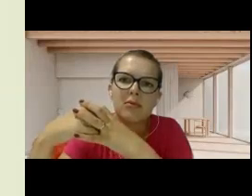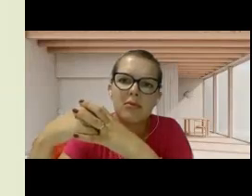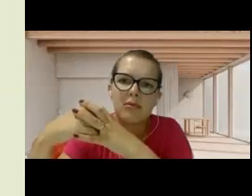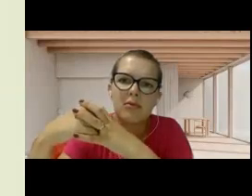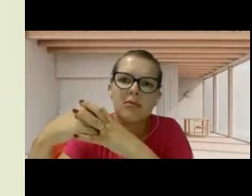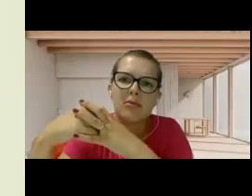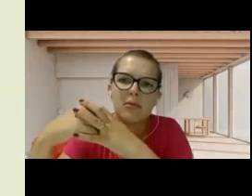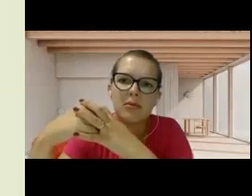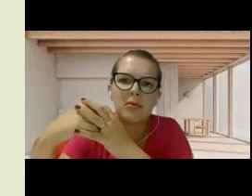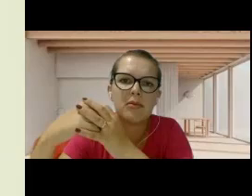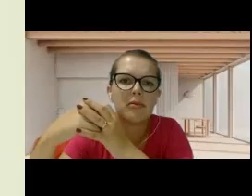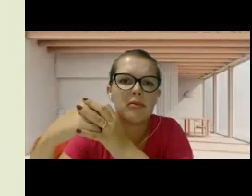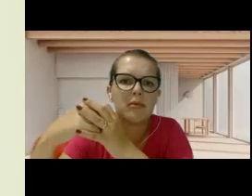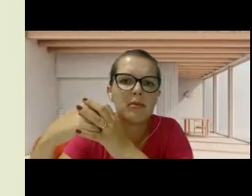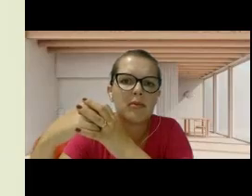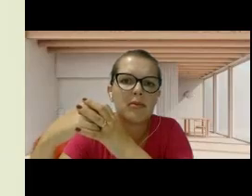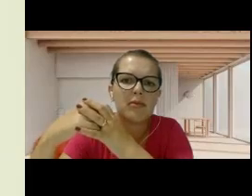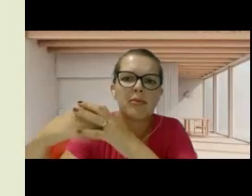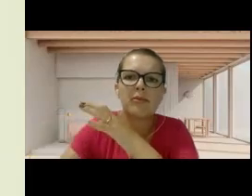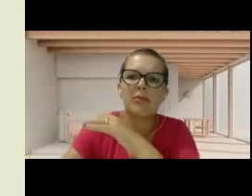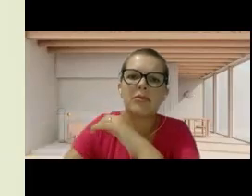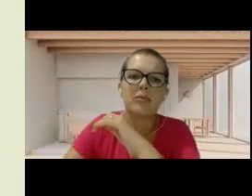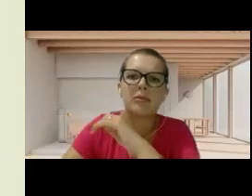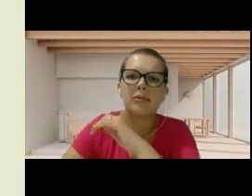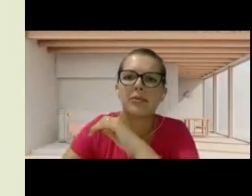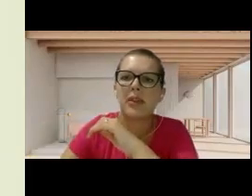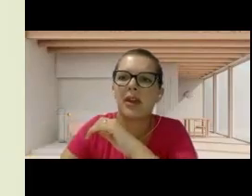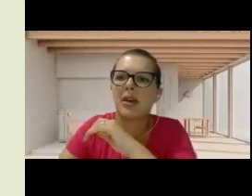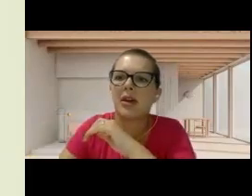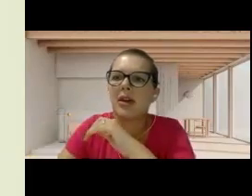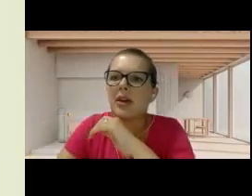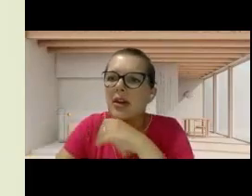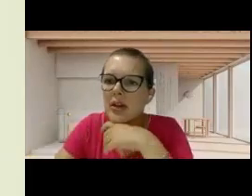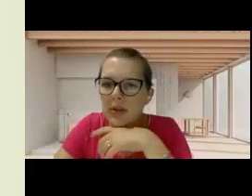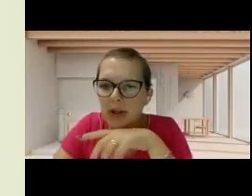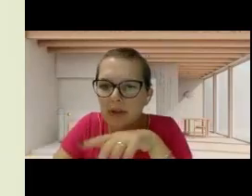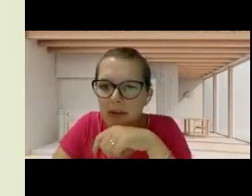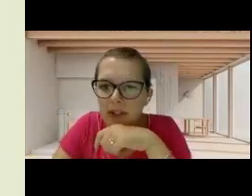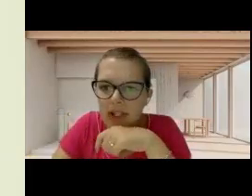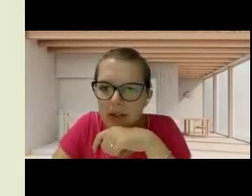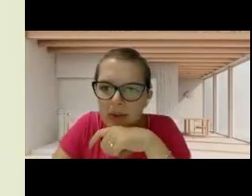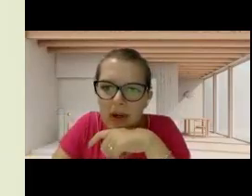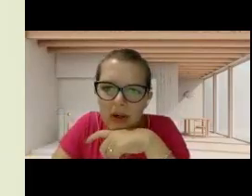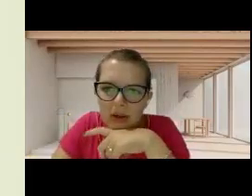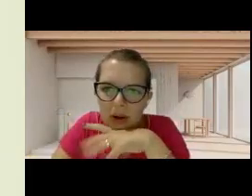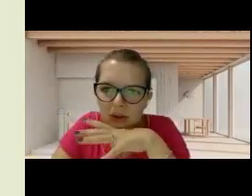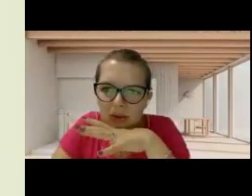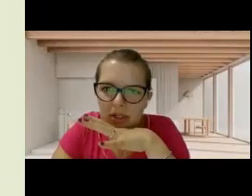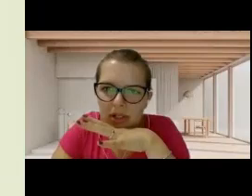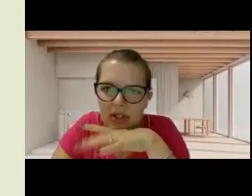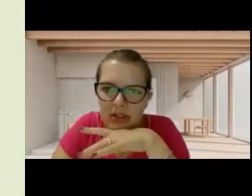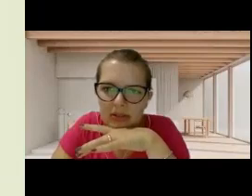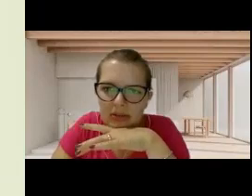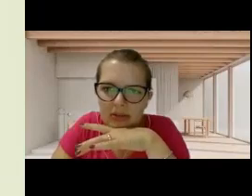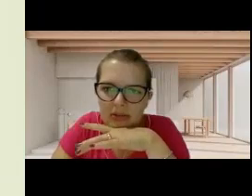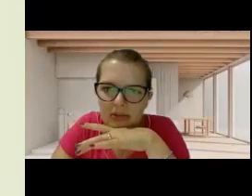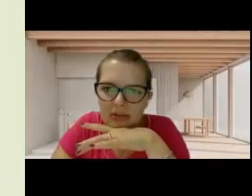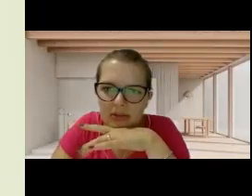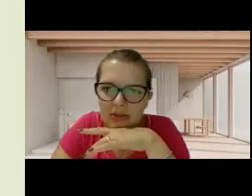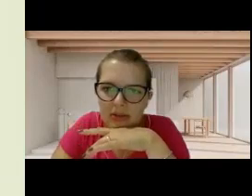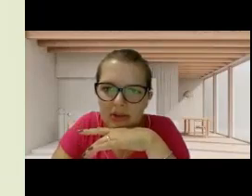solo. Segue. Alguma pergunta aí? Nenhuma? Aqui... O Davi tem o áudio,